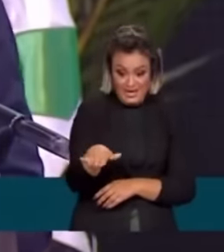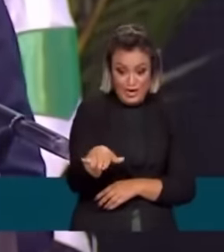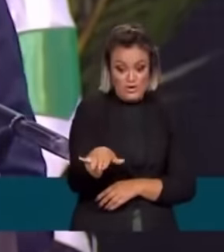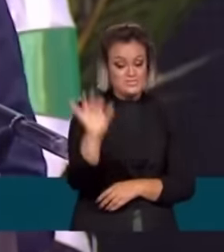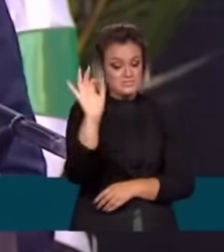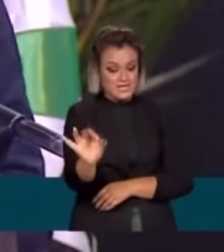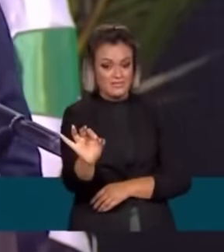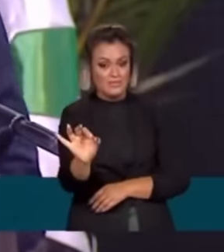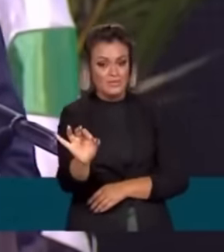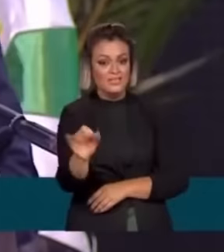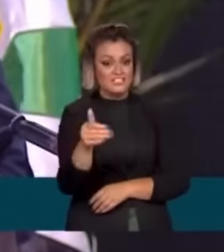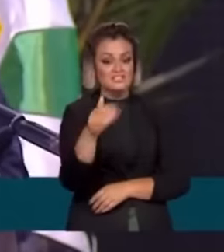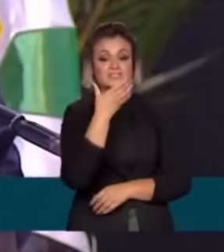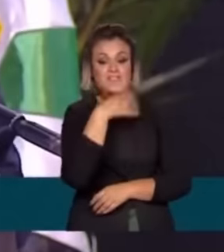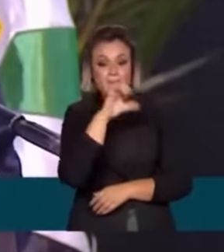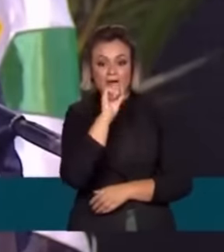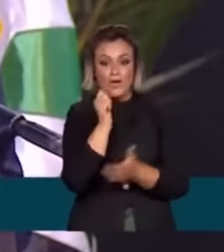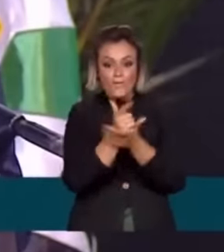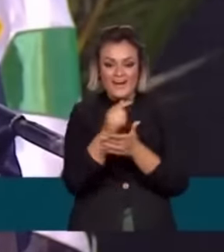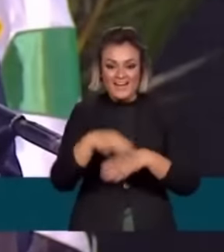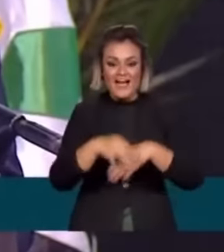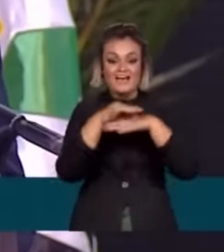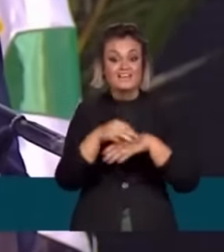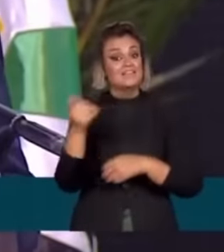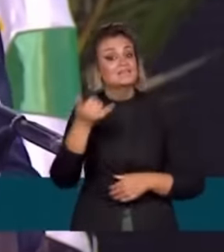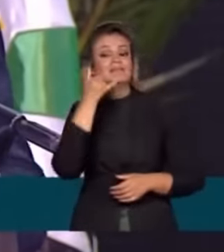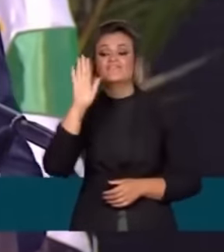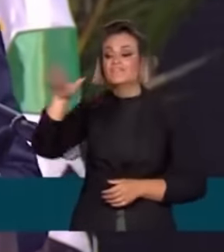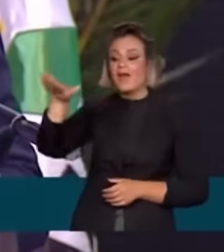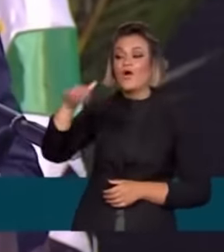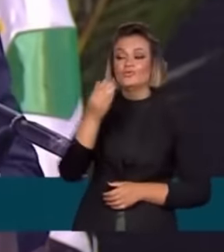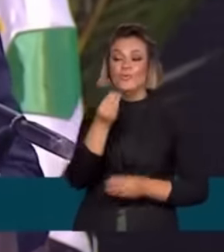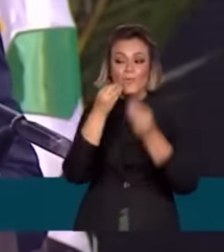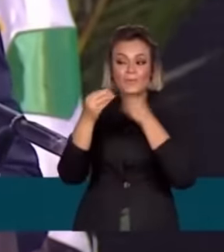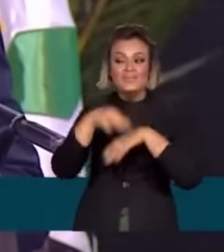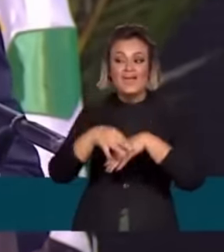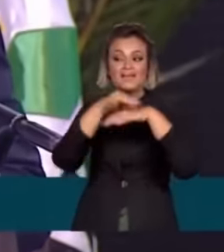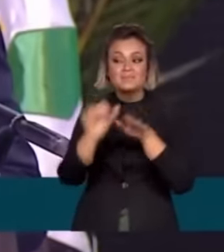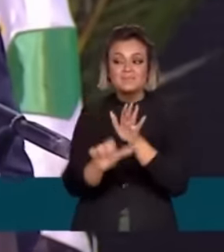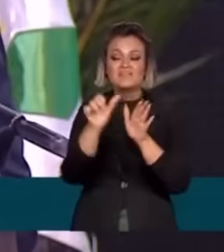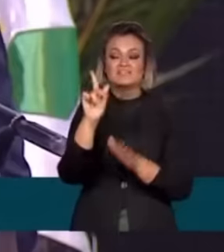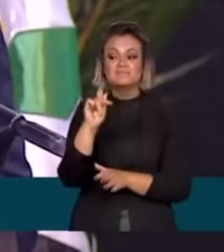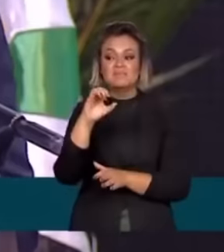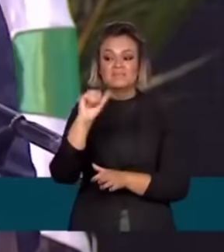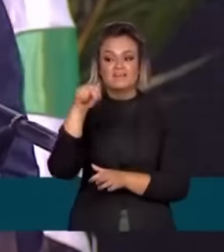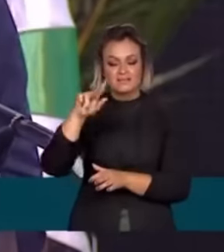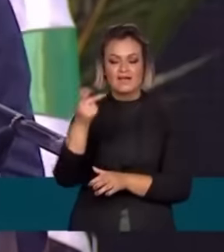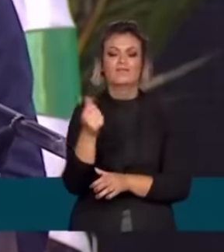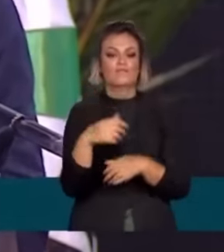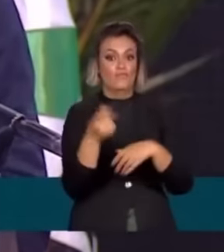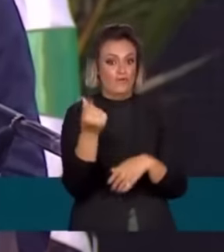certo que quando o pai dele comprar a primeira picanha, ele vai ter que me ligar e falar: ô, Lula, estou comendo a primeira picanha, porque vai